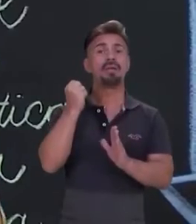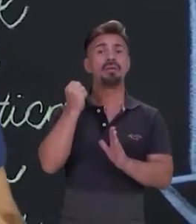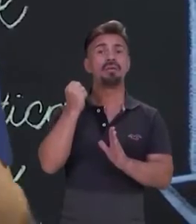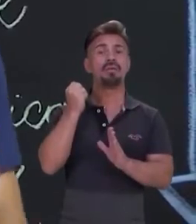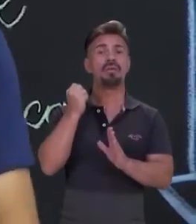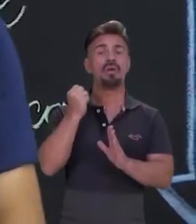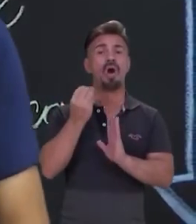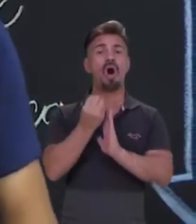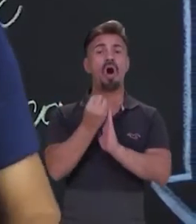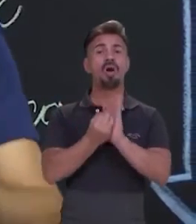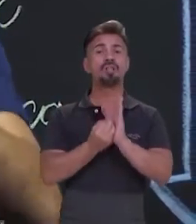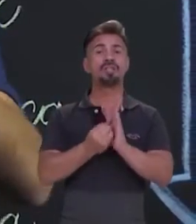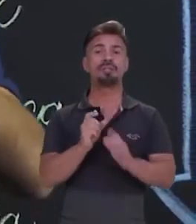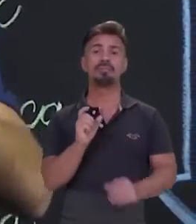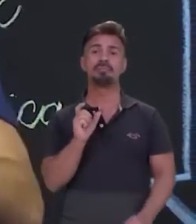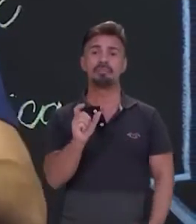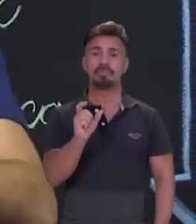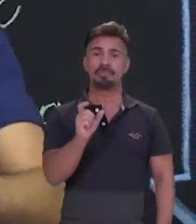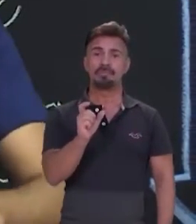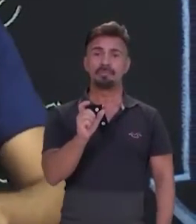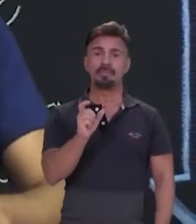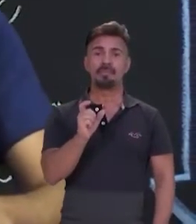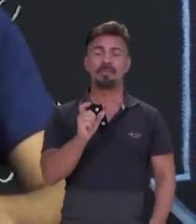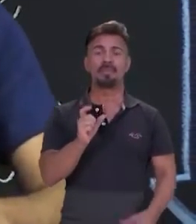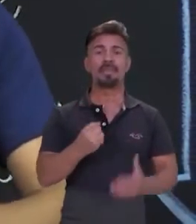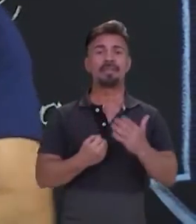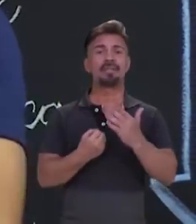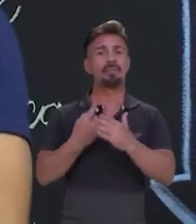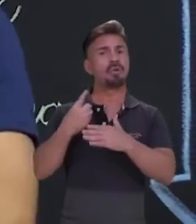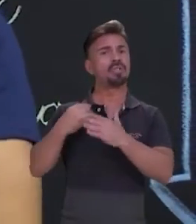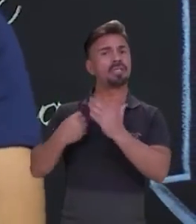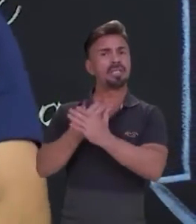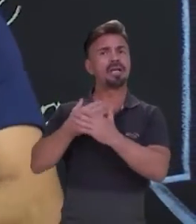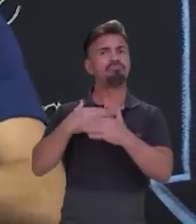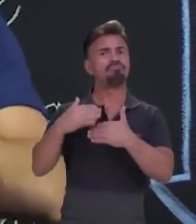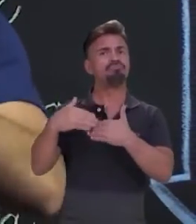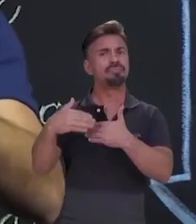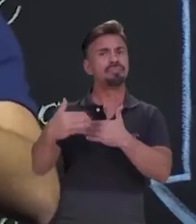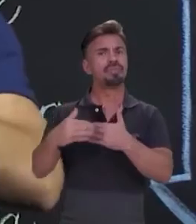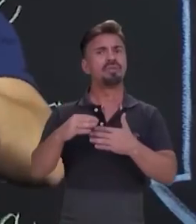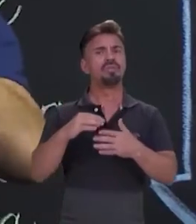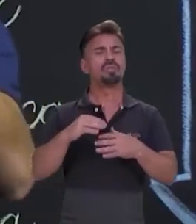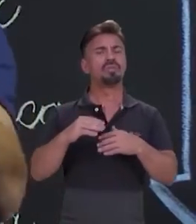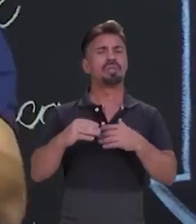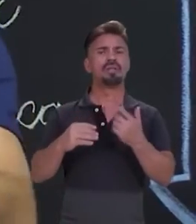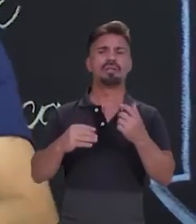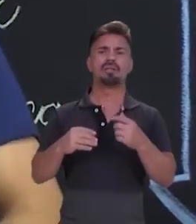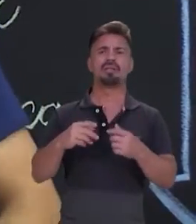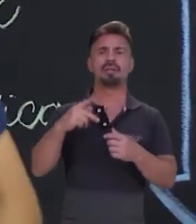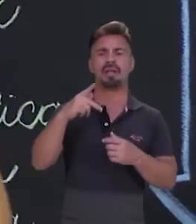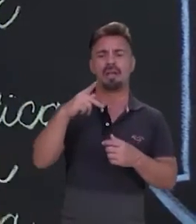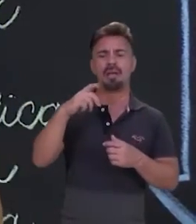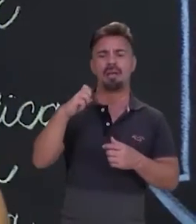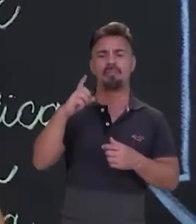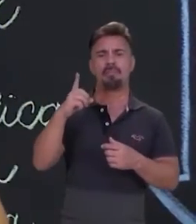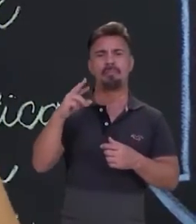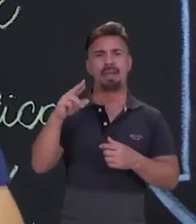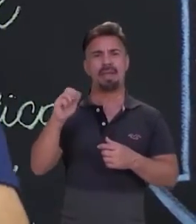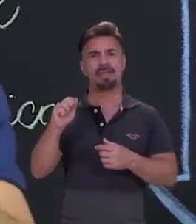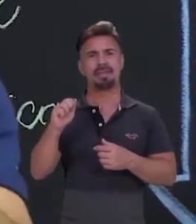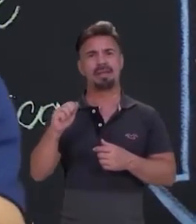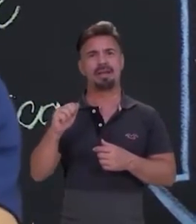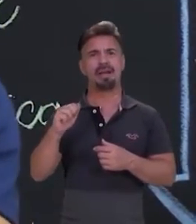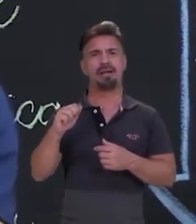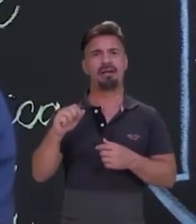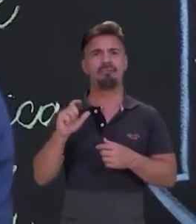significado original da palavra. Por meio dela, a gente cria muitas outras. É o caso clássico da palavra pedra que gera a palavra